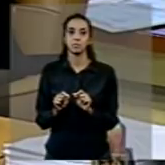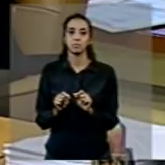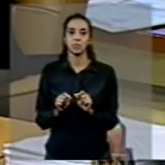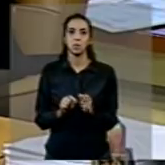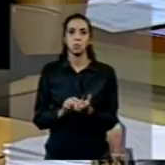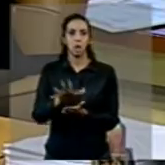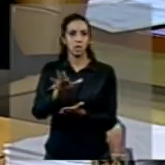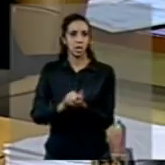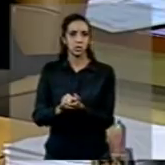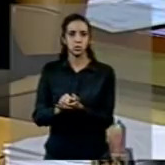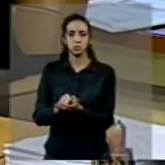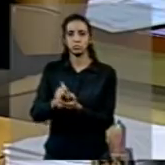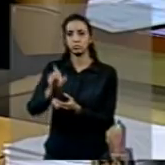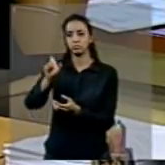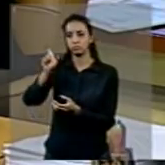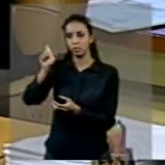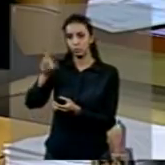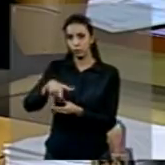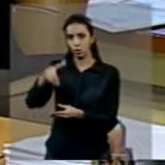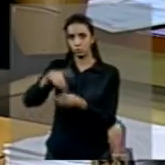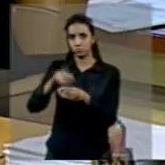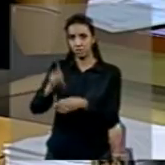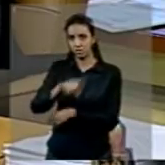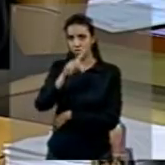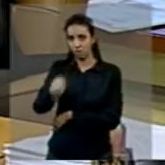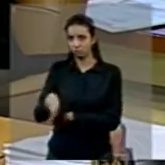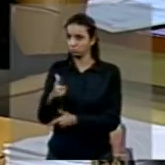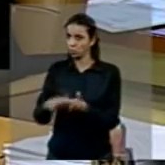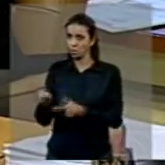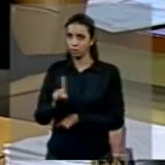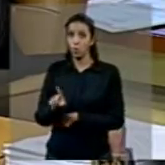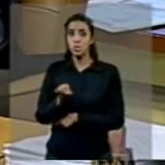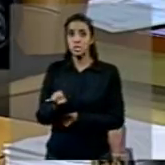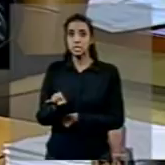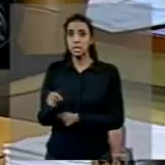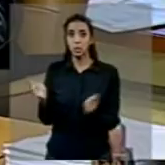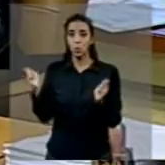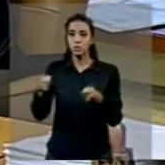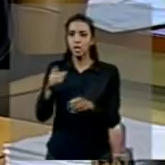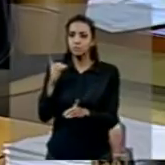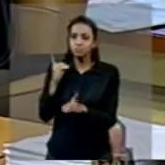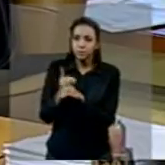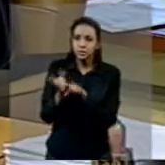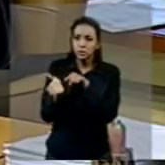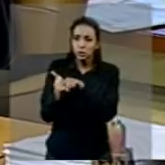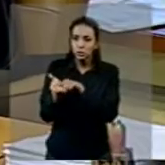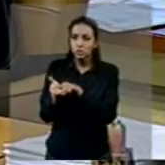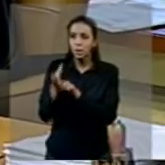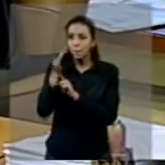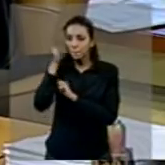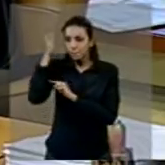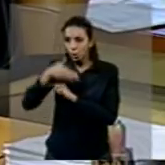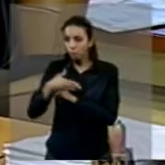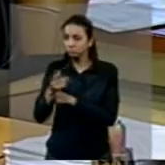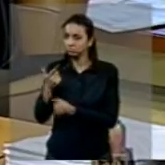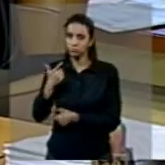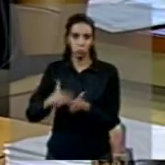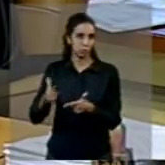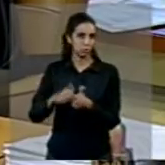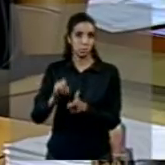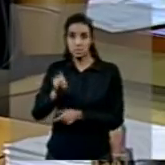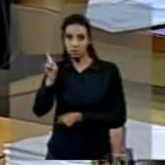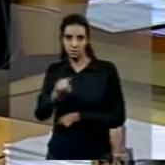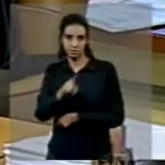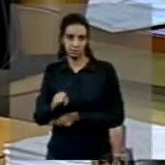cancelado, caso não seja possível confirmar sua veracidade. E há, por fim, senhor presidente, um